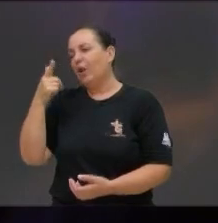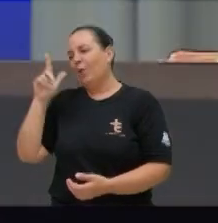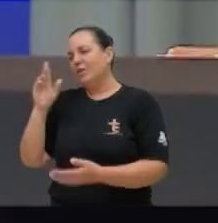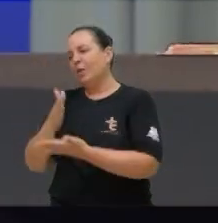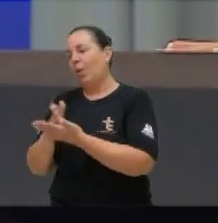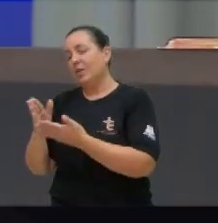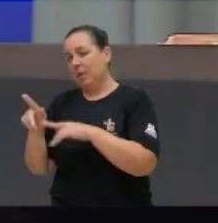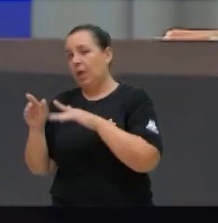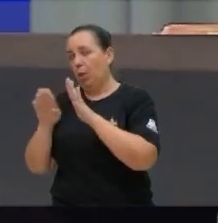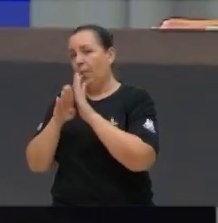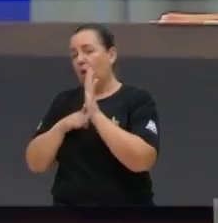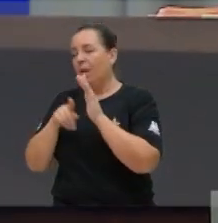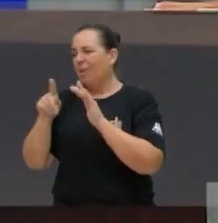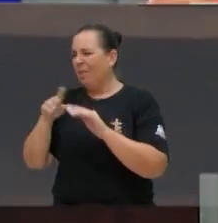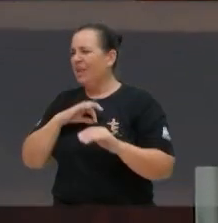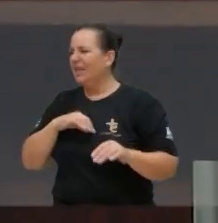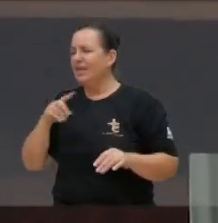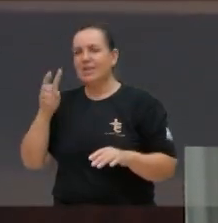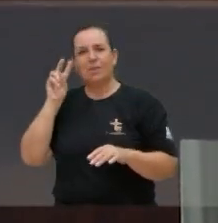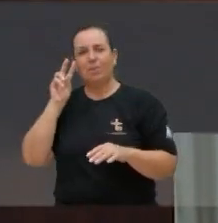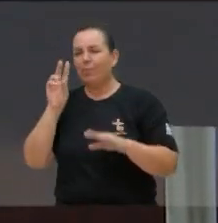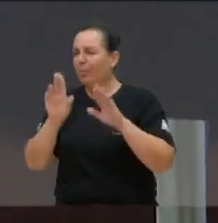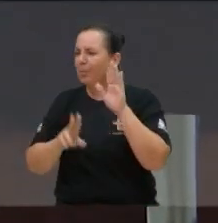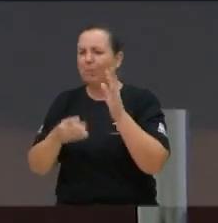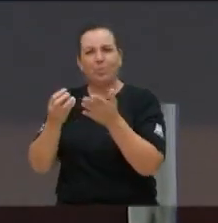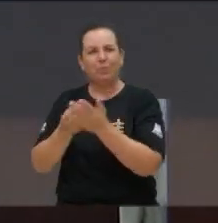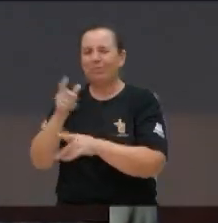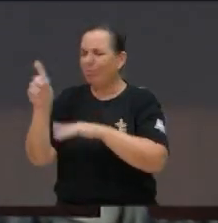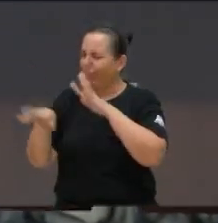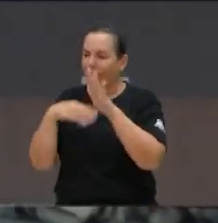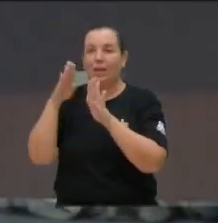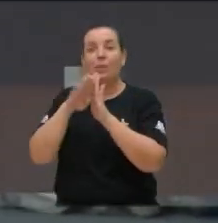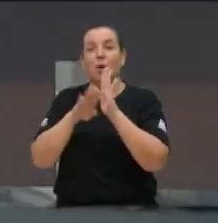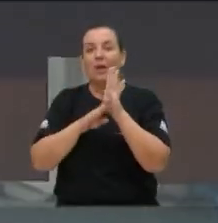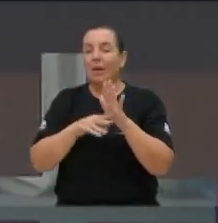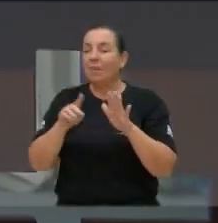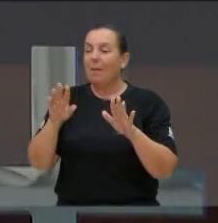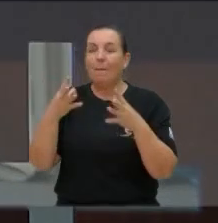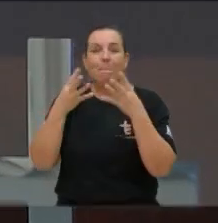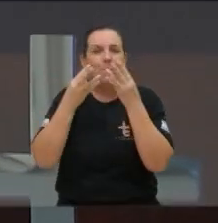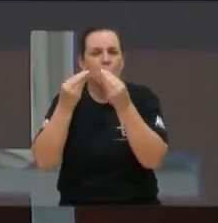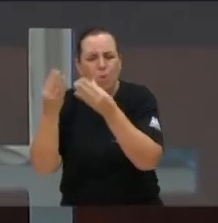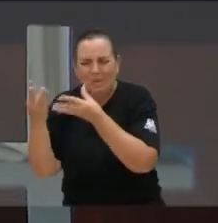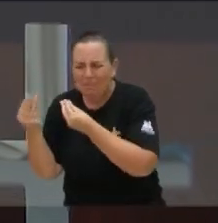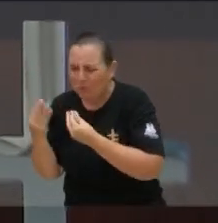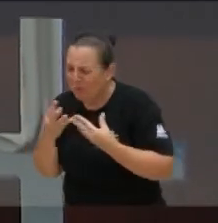programa, padre, esse programa é visto por mais de 1 milhão de brasileiros.